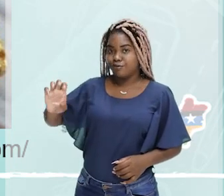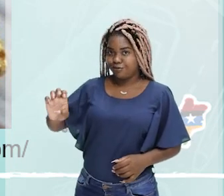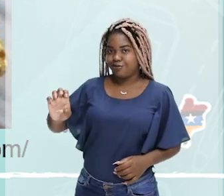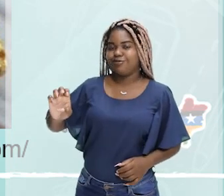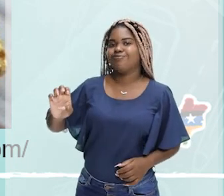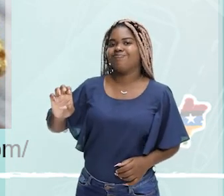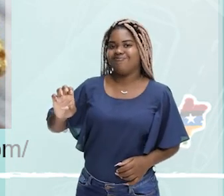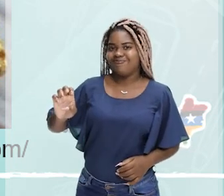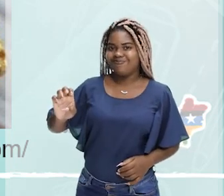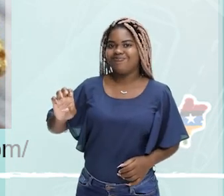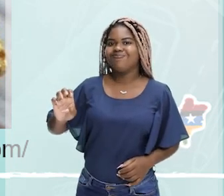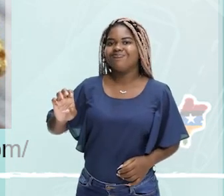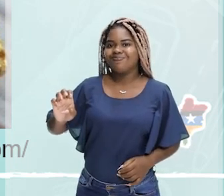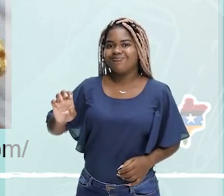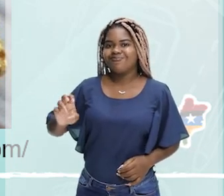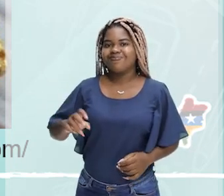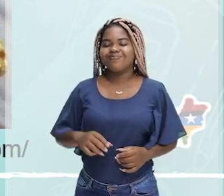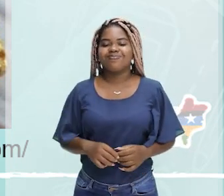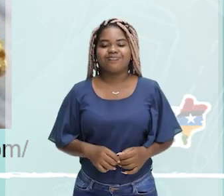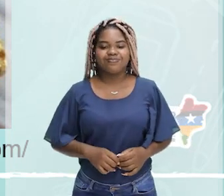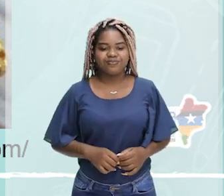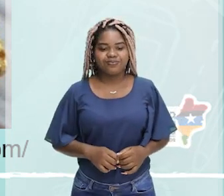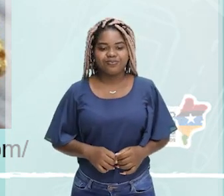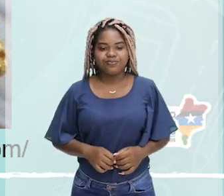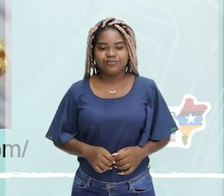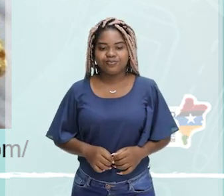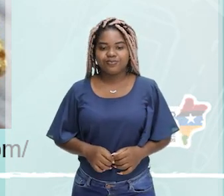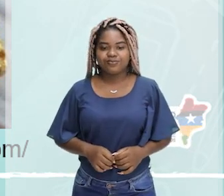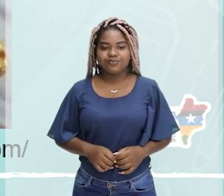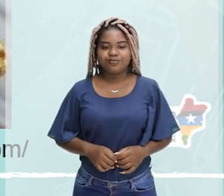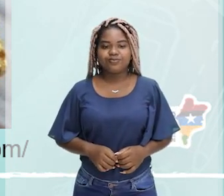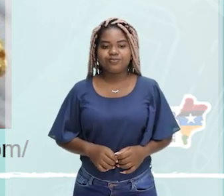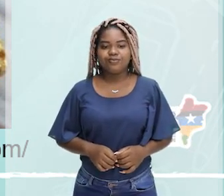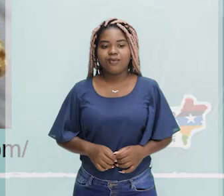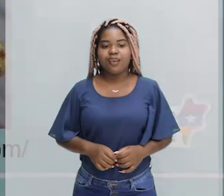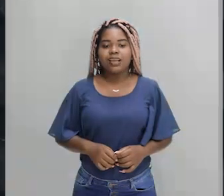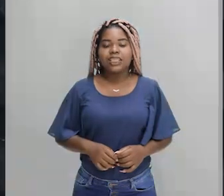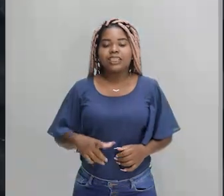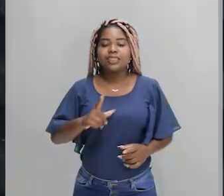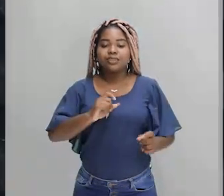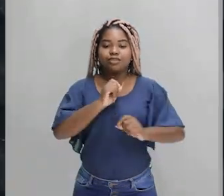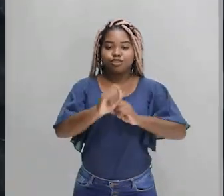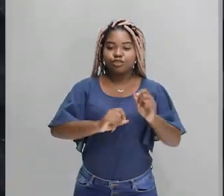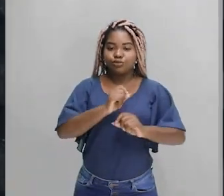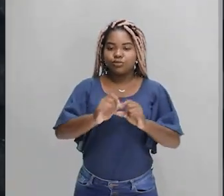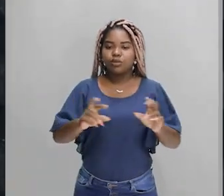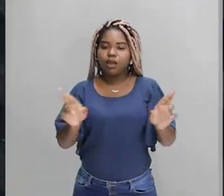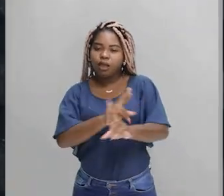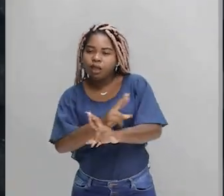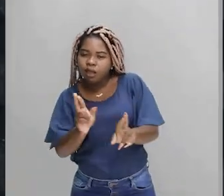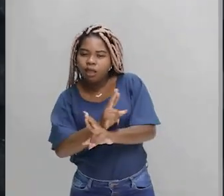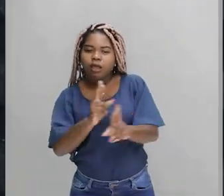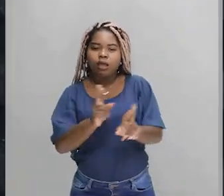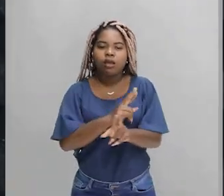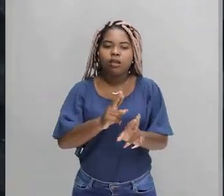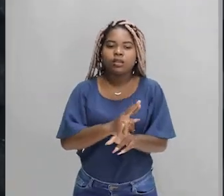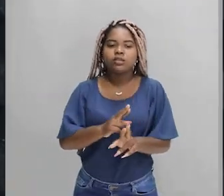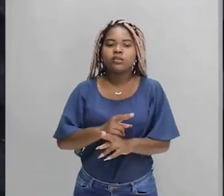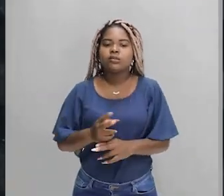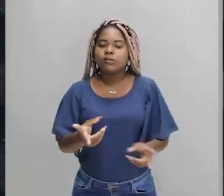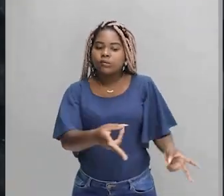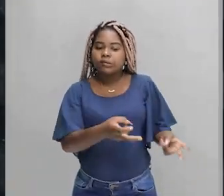valor aquisitivo justamente pela sua resistência, tá? As áreas de escudo cristalino estão diretamente relacionadas à exploração dos